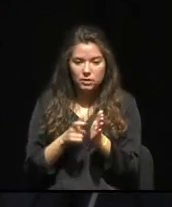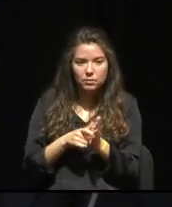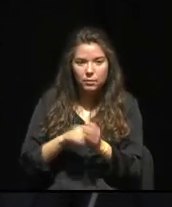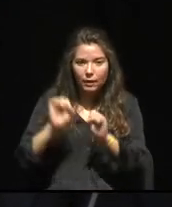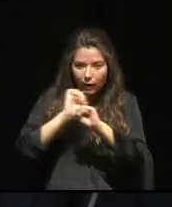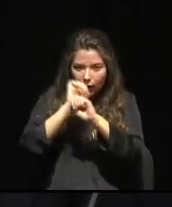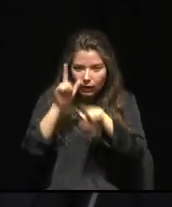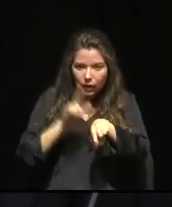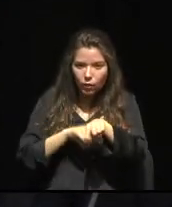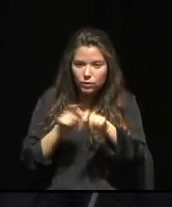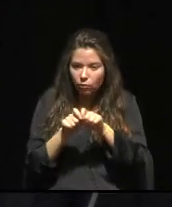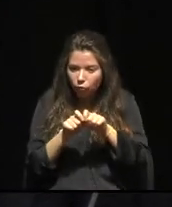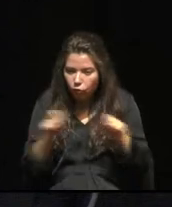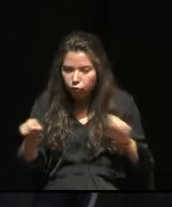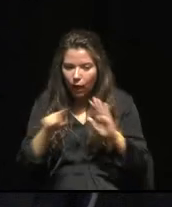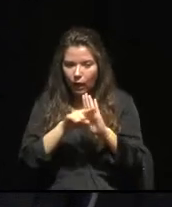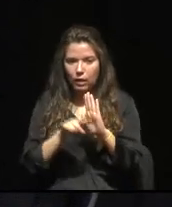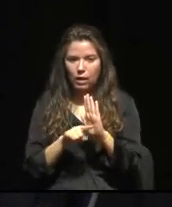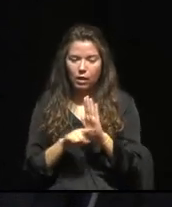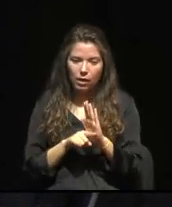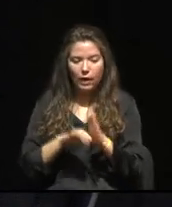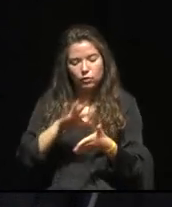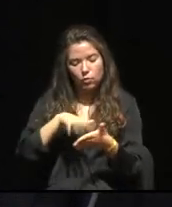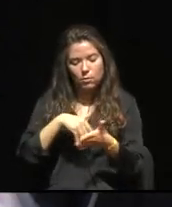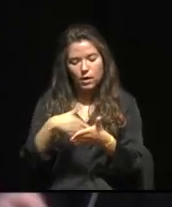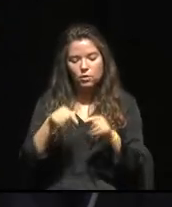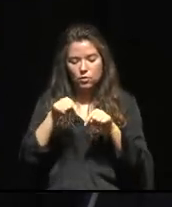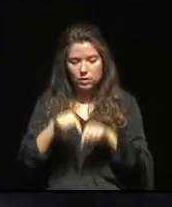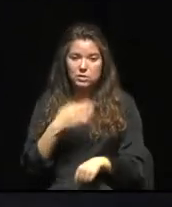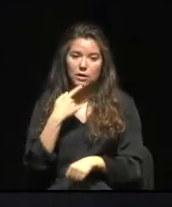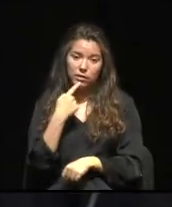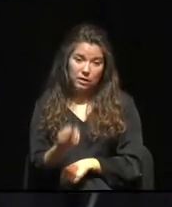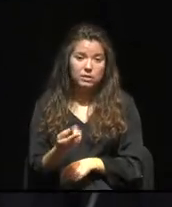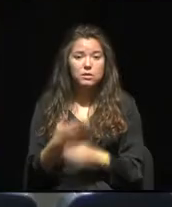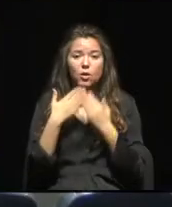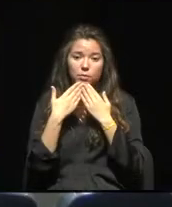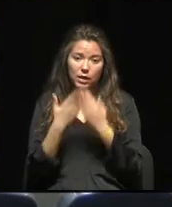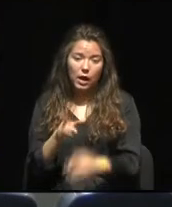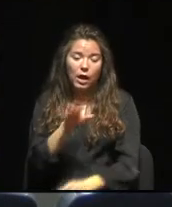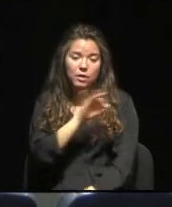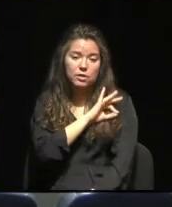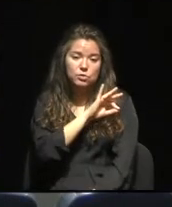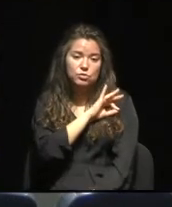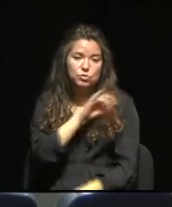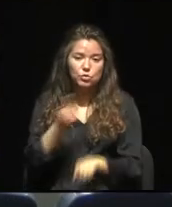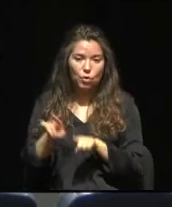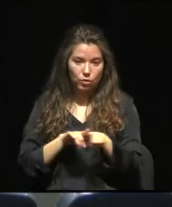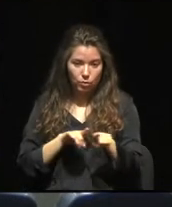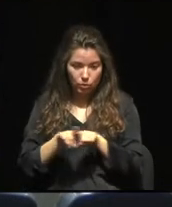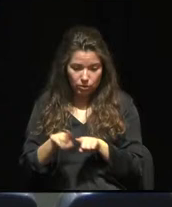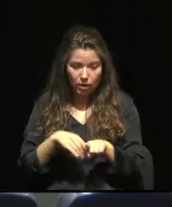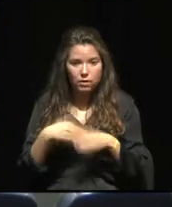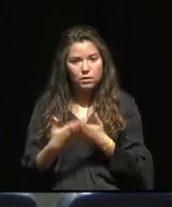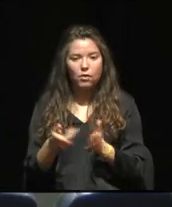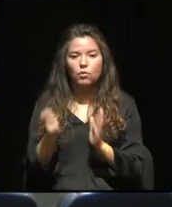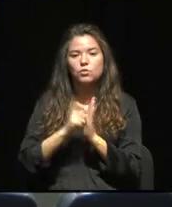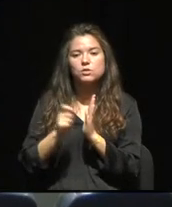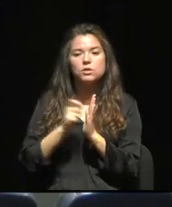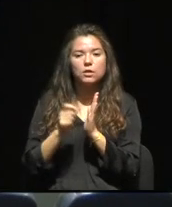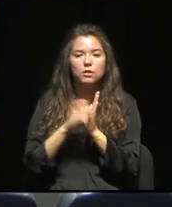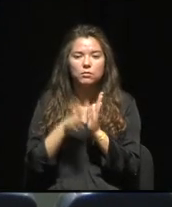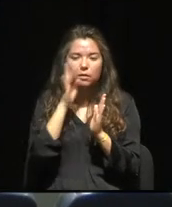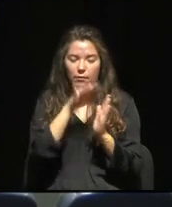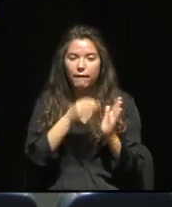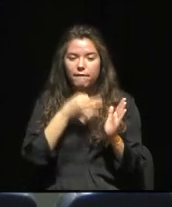cronograma de execução deste plano disse muito obrigada senhor Deputado vamos passar aos